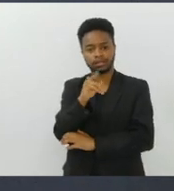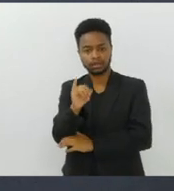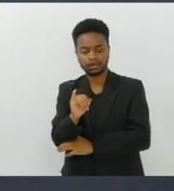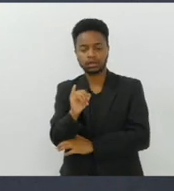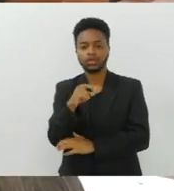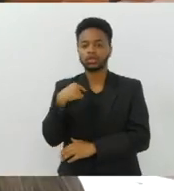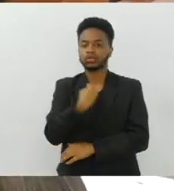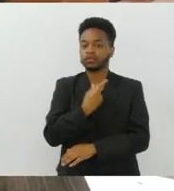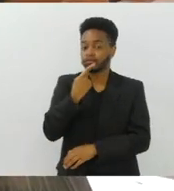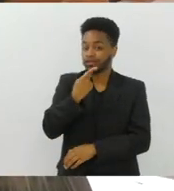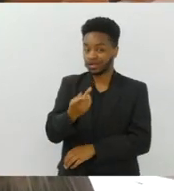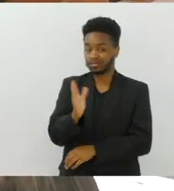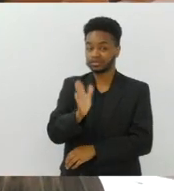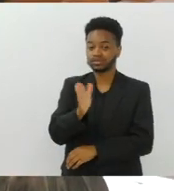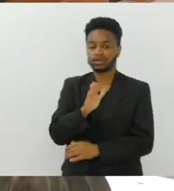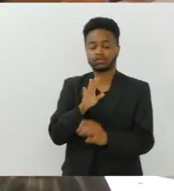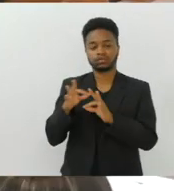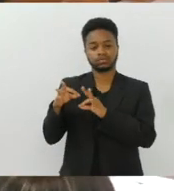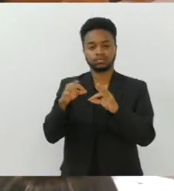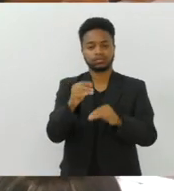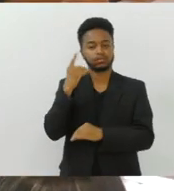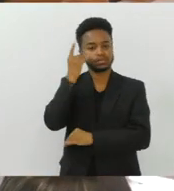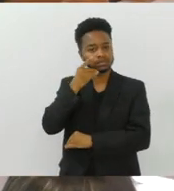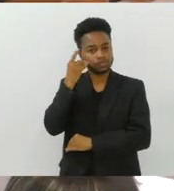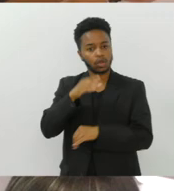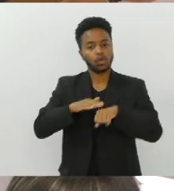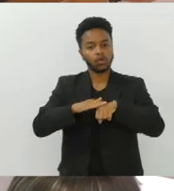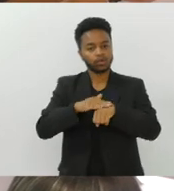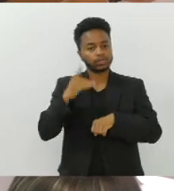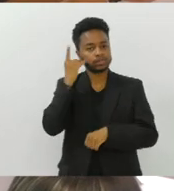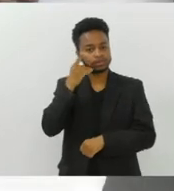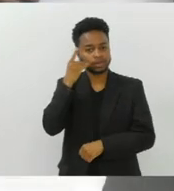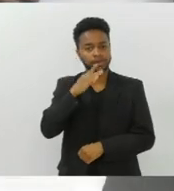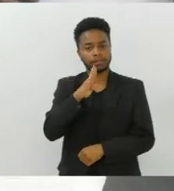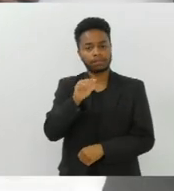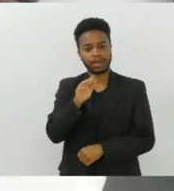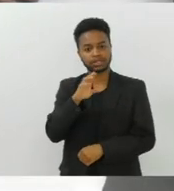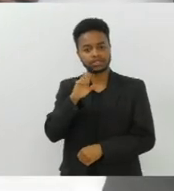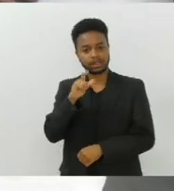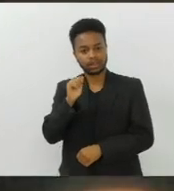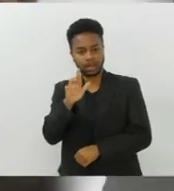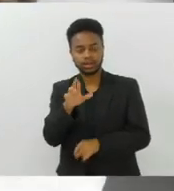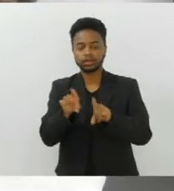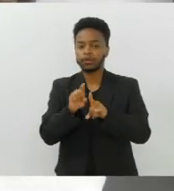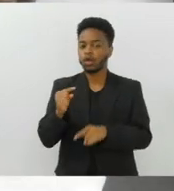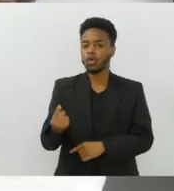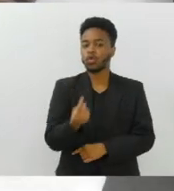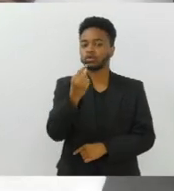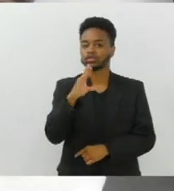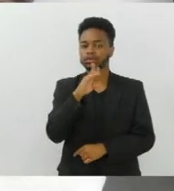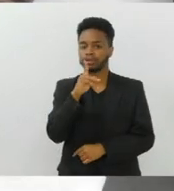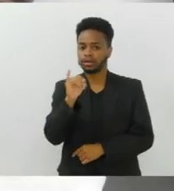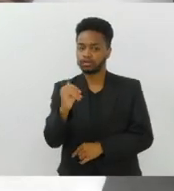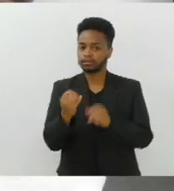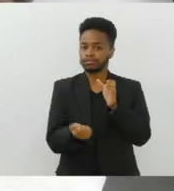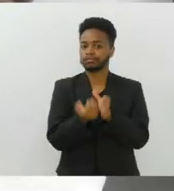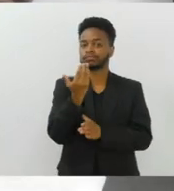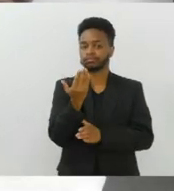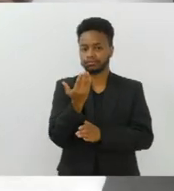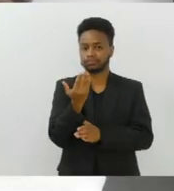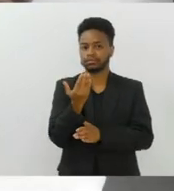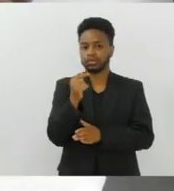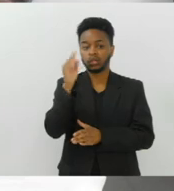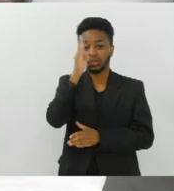nós falamos com todos os deputados, falamos com o deputado Rodrigo Bacelar, e é a única CPI instalada